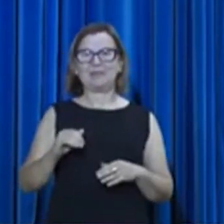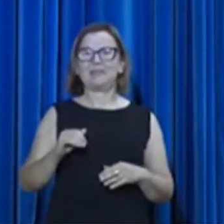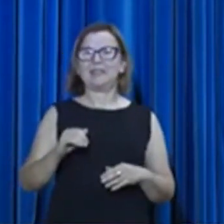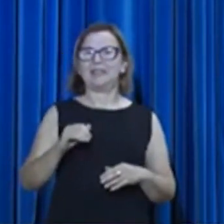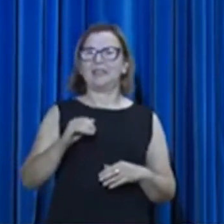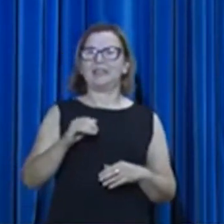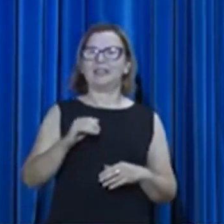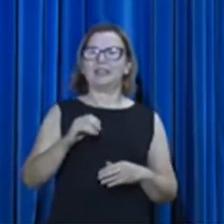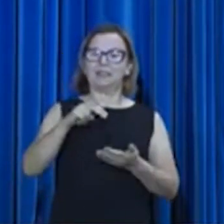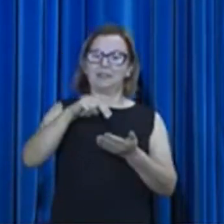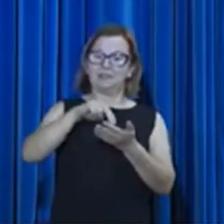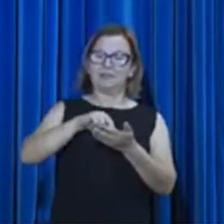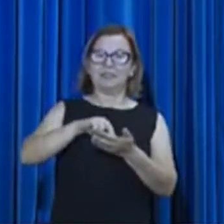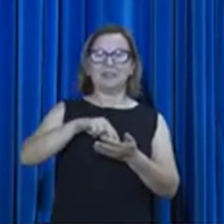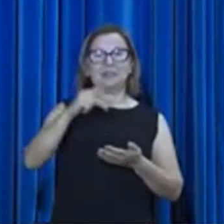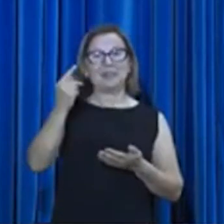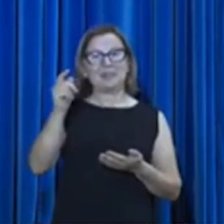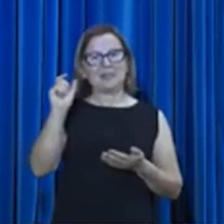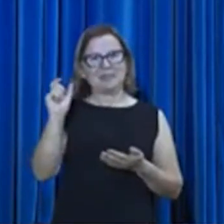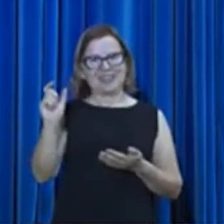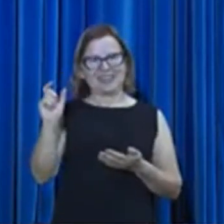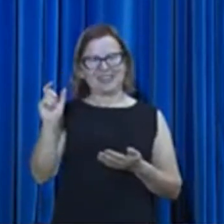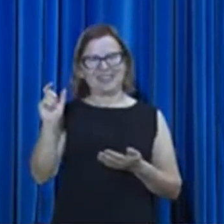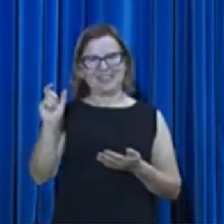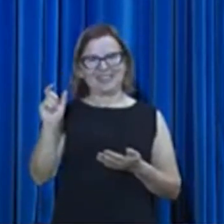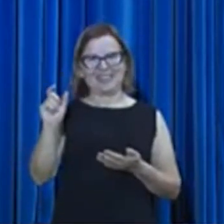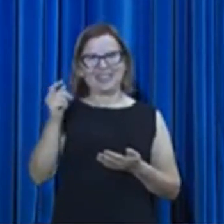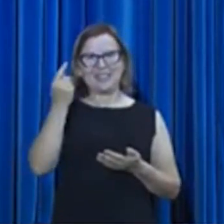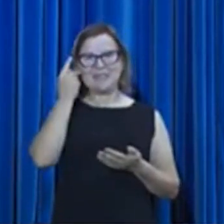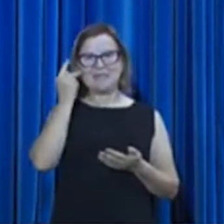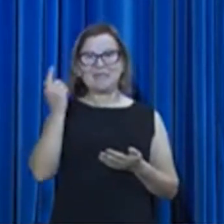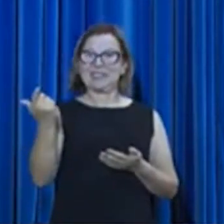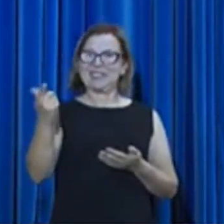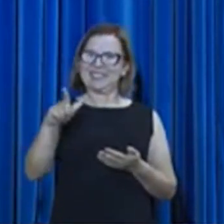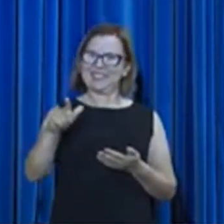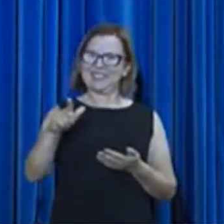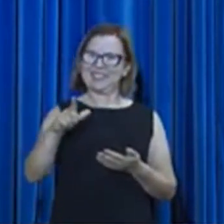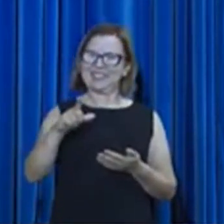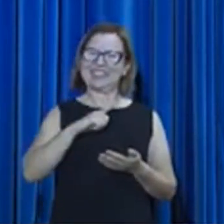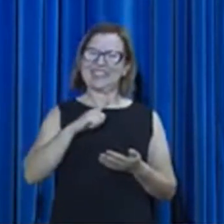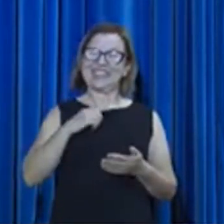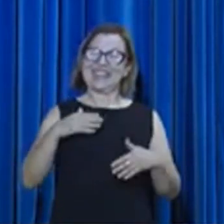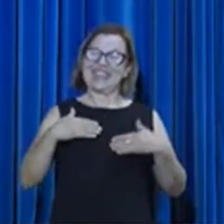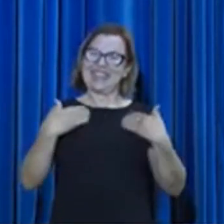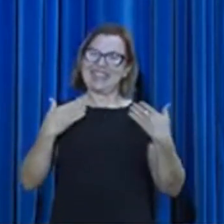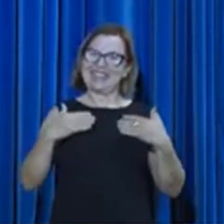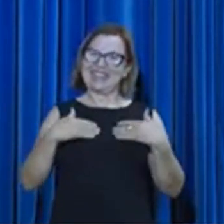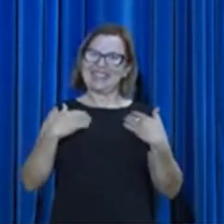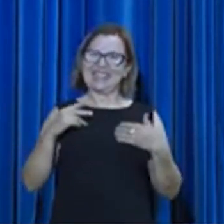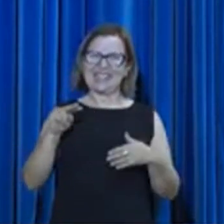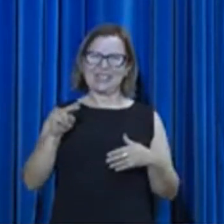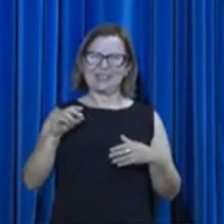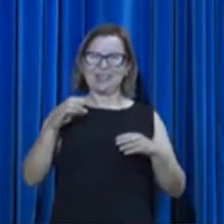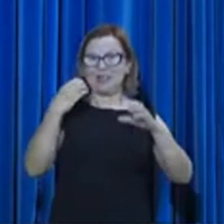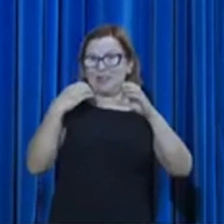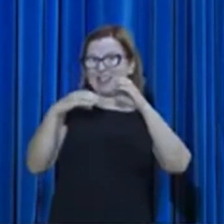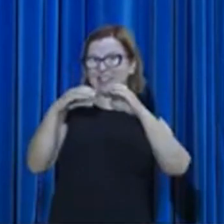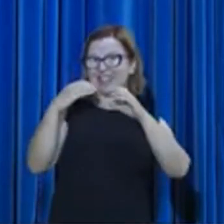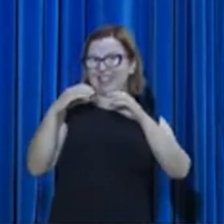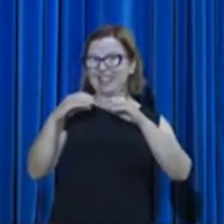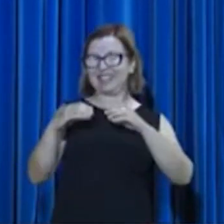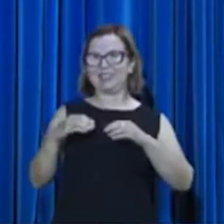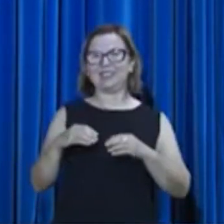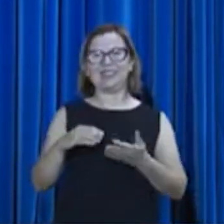palavra. Para nós de novo termos alegria, como esse cântico diz, como o texto de Deuteronômio que